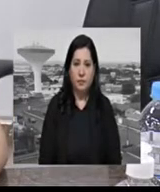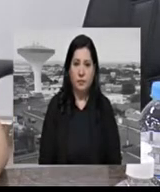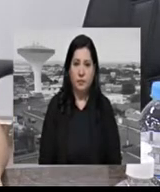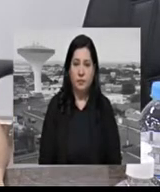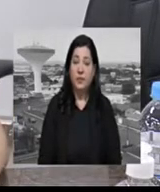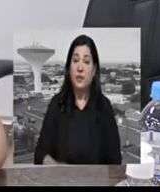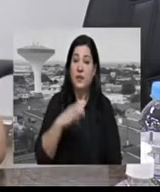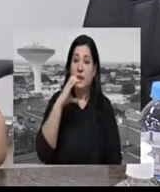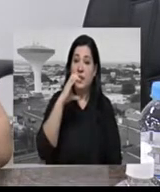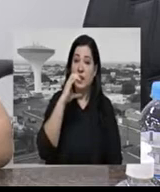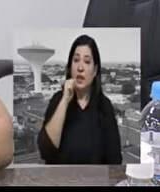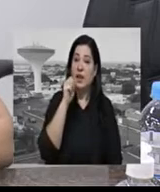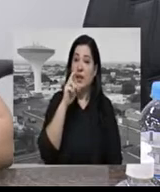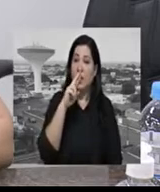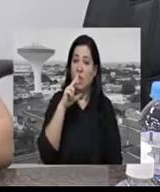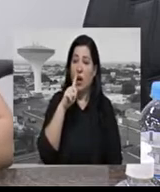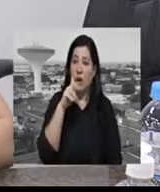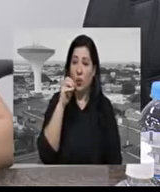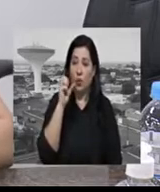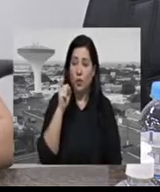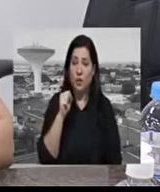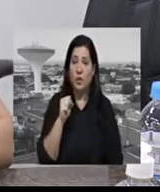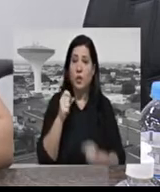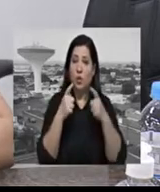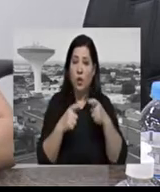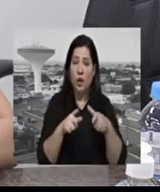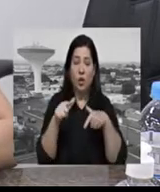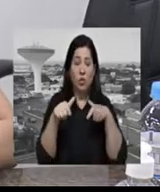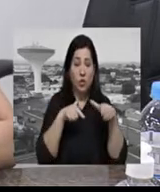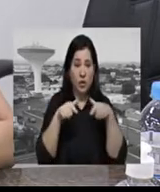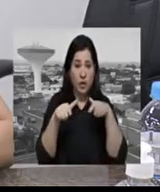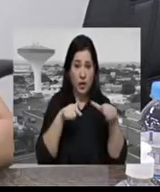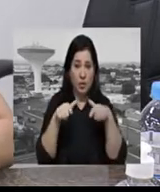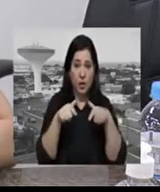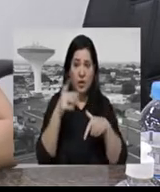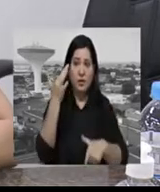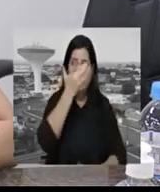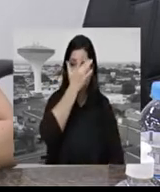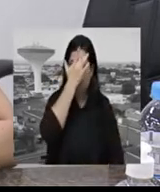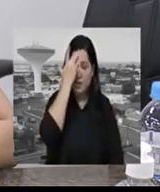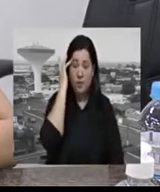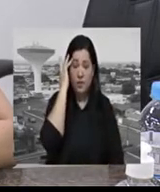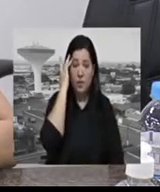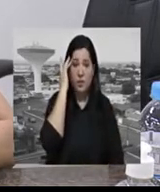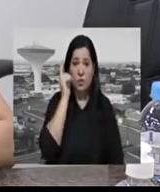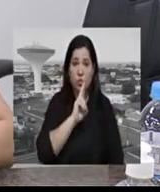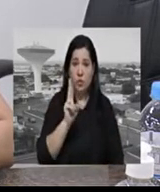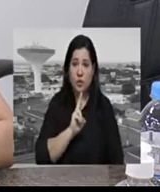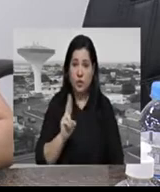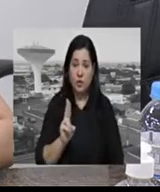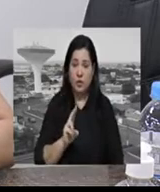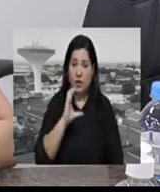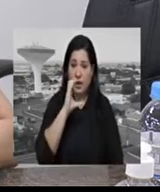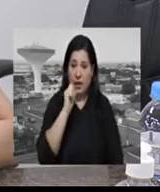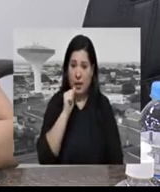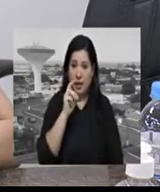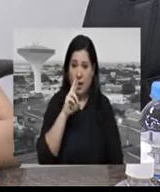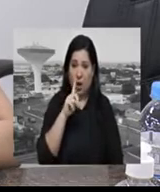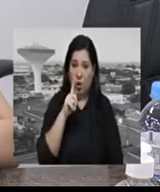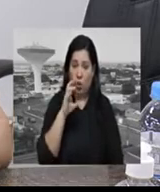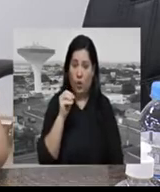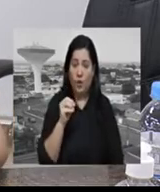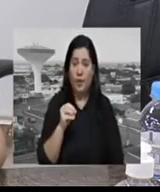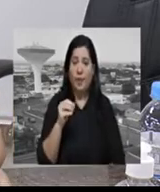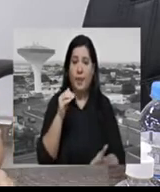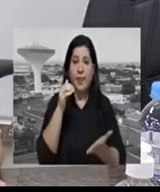cargos função e local de trabalho senhor presidente das pessoas que estão nomeadas e trabalhando na Secretaria